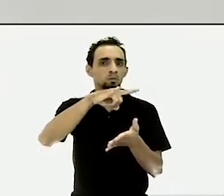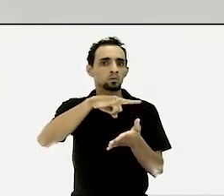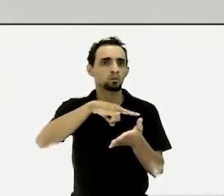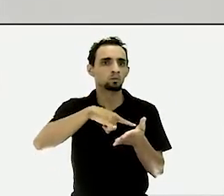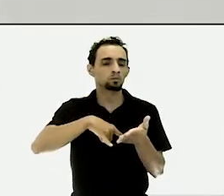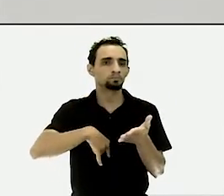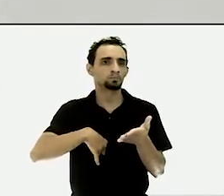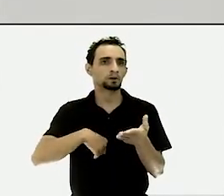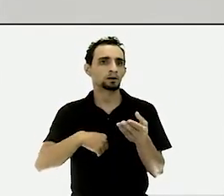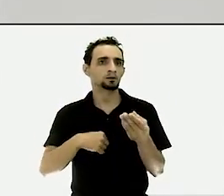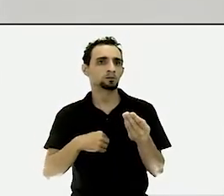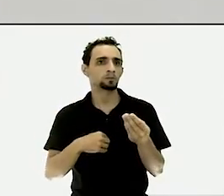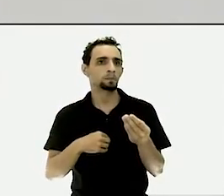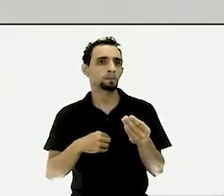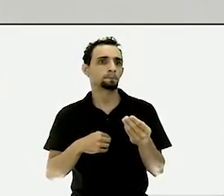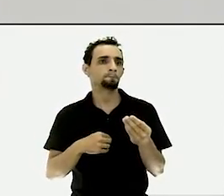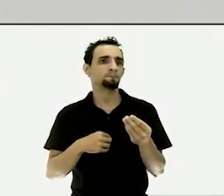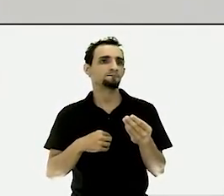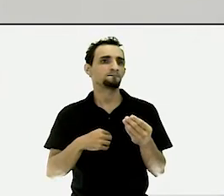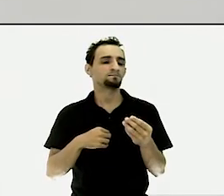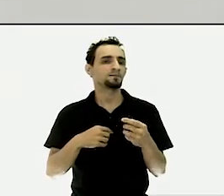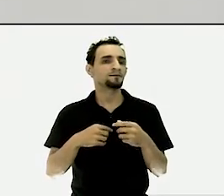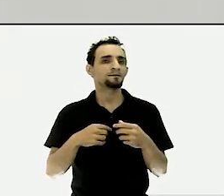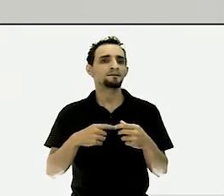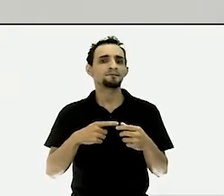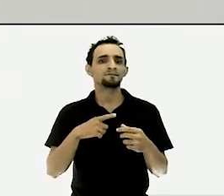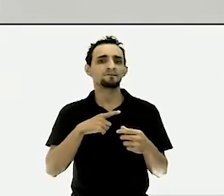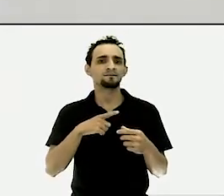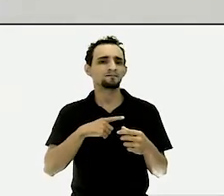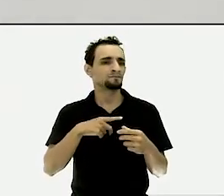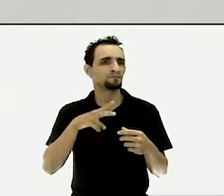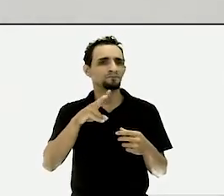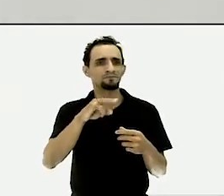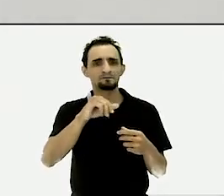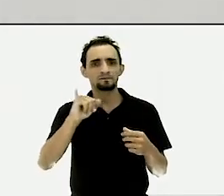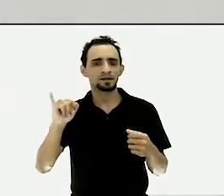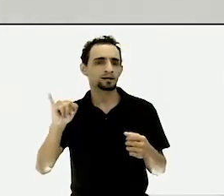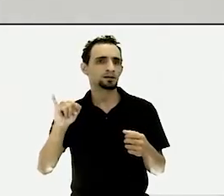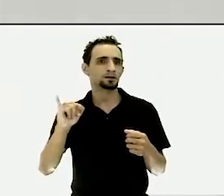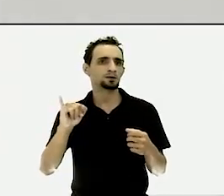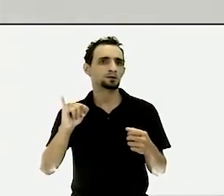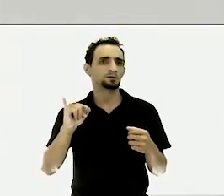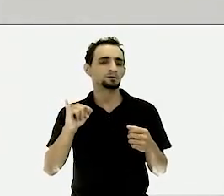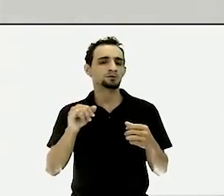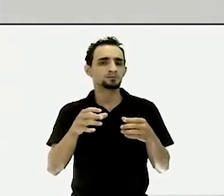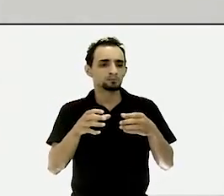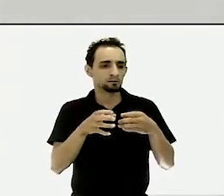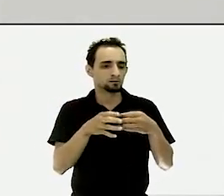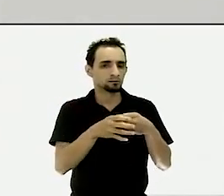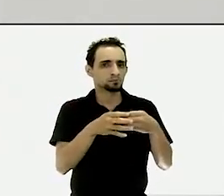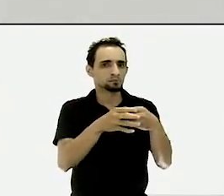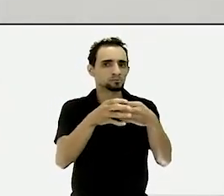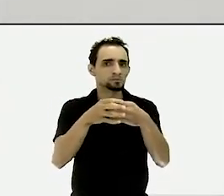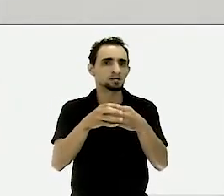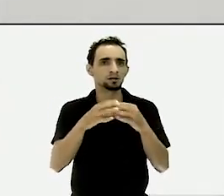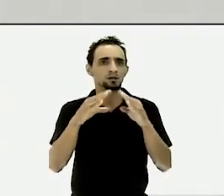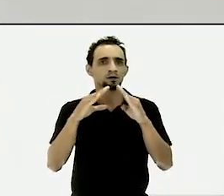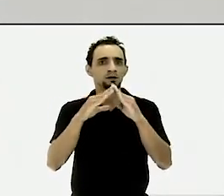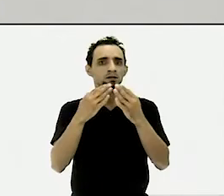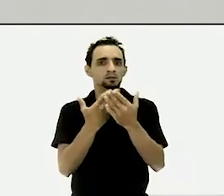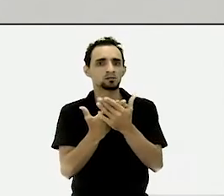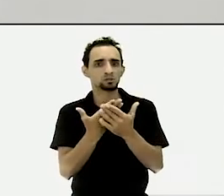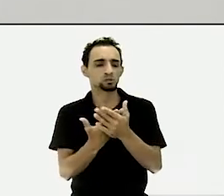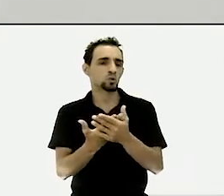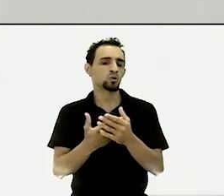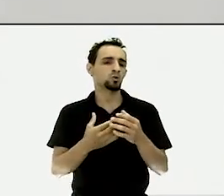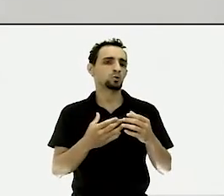né? Cada bairro tem posto de saúde, um bairro tem escola, quer dizer, nós temos uma minicidade em cada bairro muito bem organizada, só precisa agora